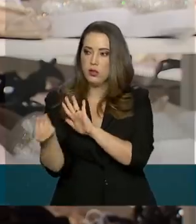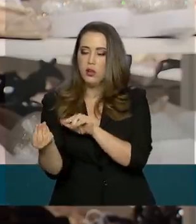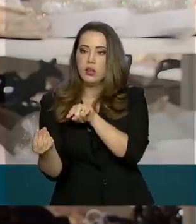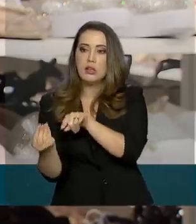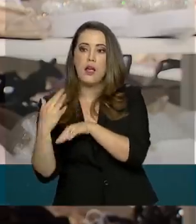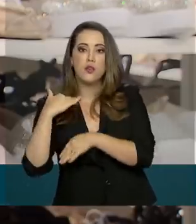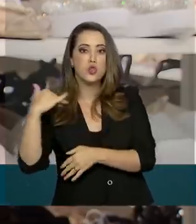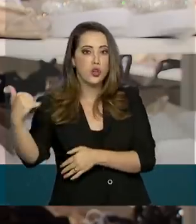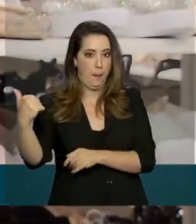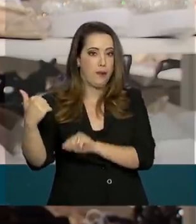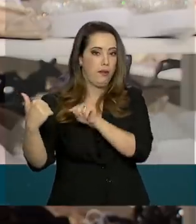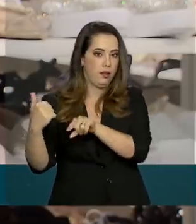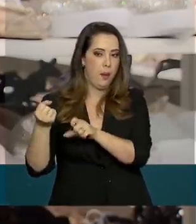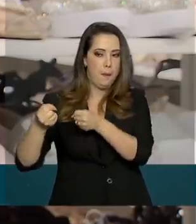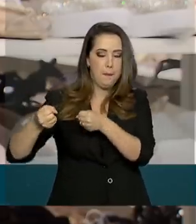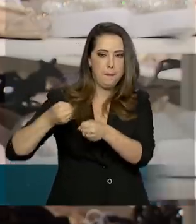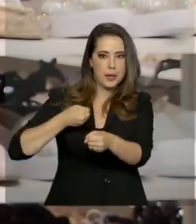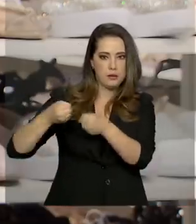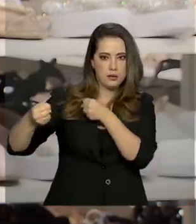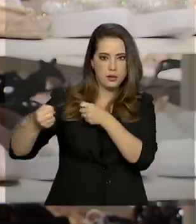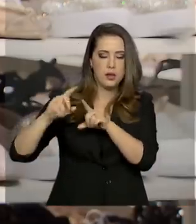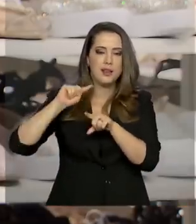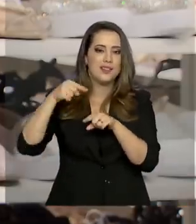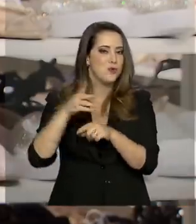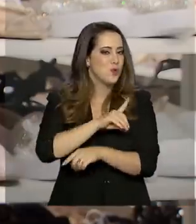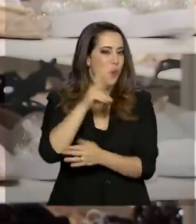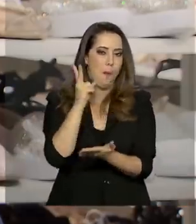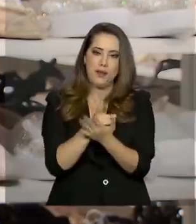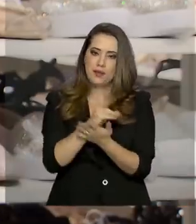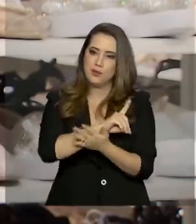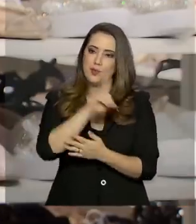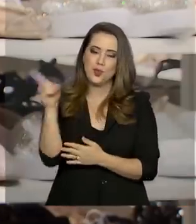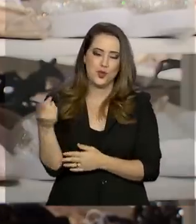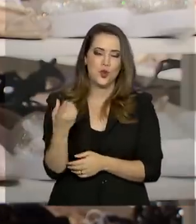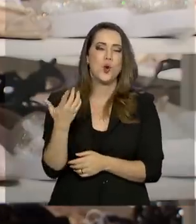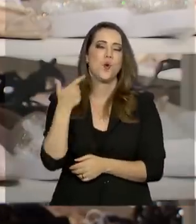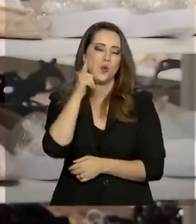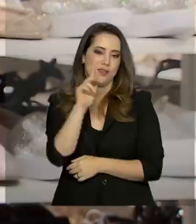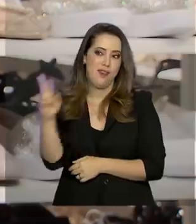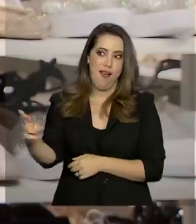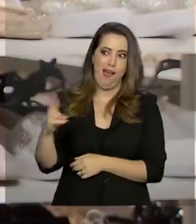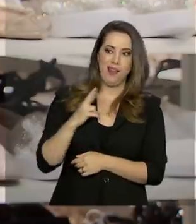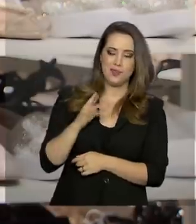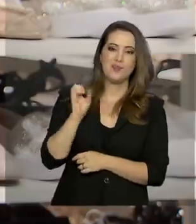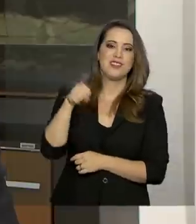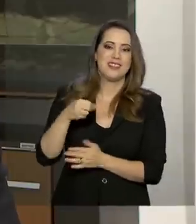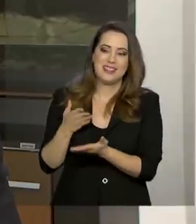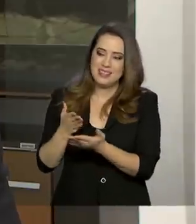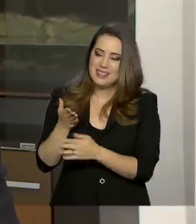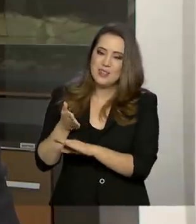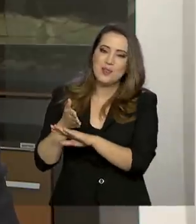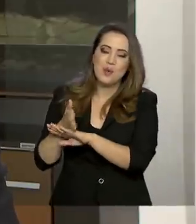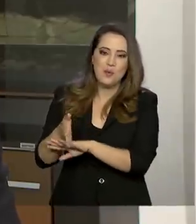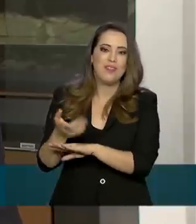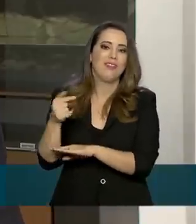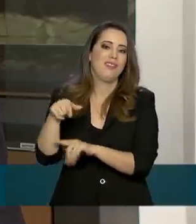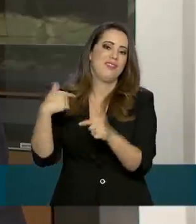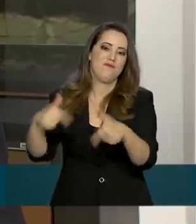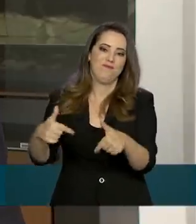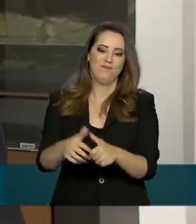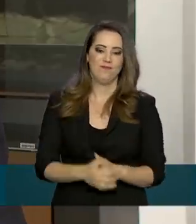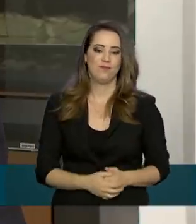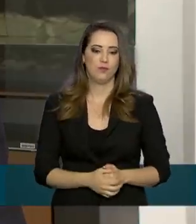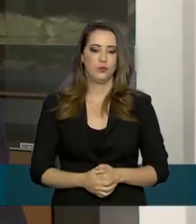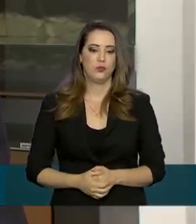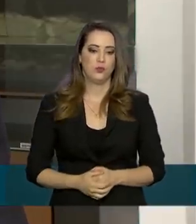aí fui chamada para entrevista e logo no mesmo dia obtive a resposta, né? E estou aqui agora. Você vê então que algumas